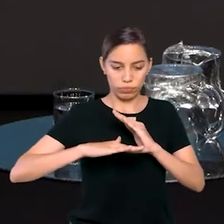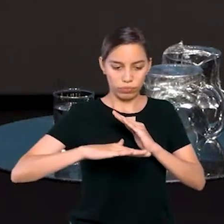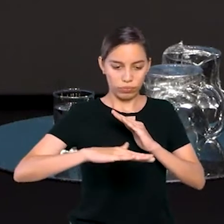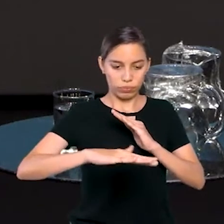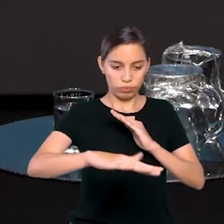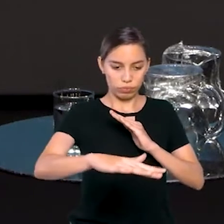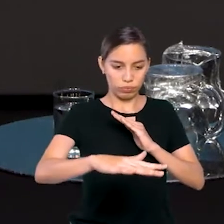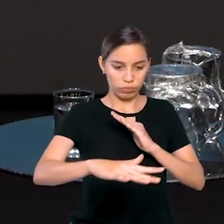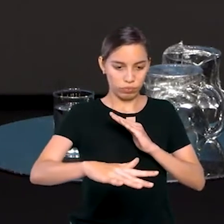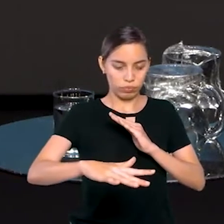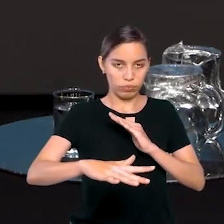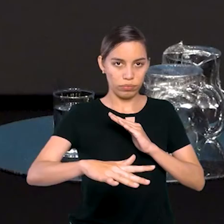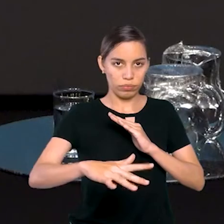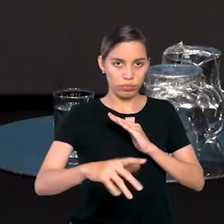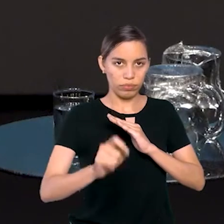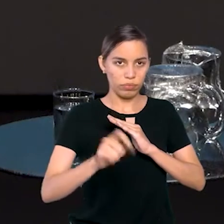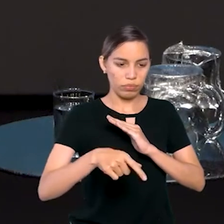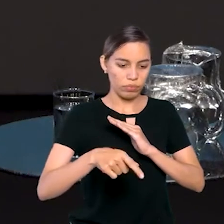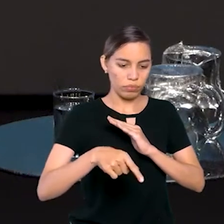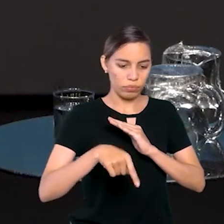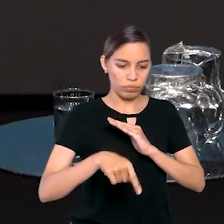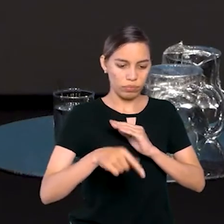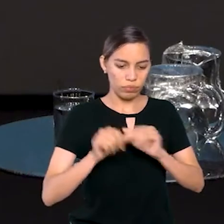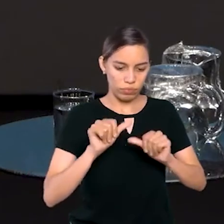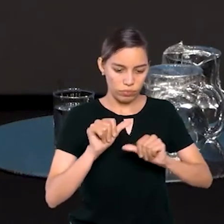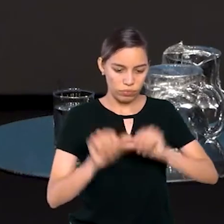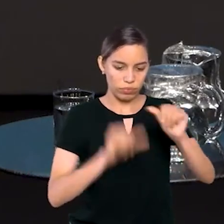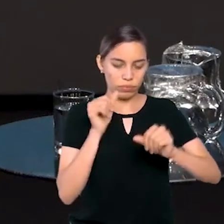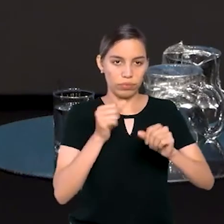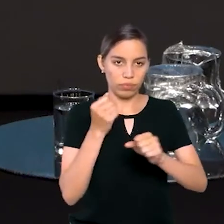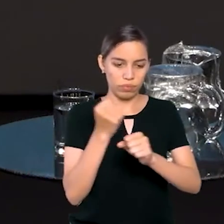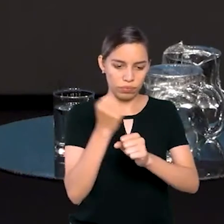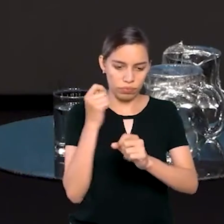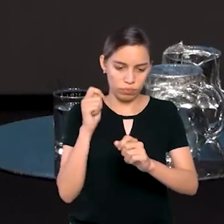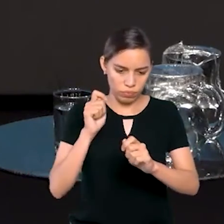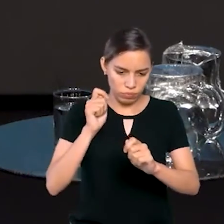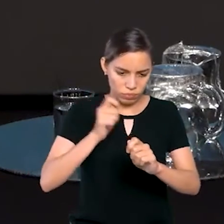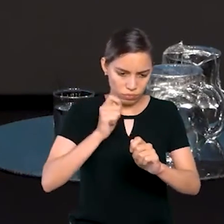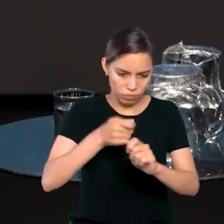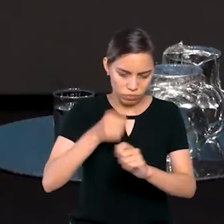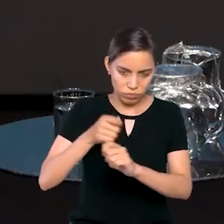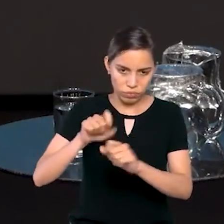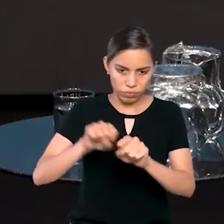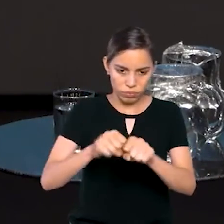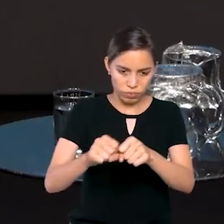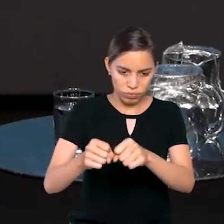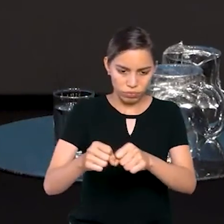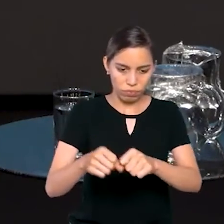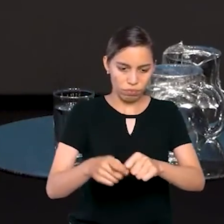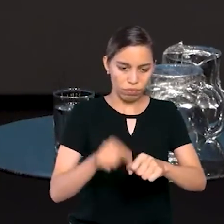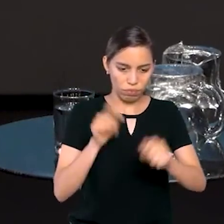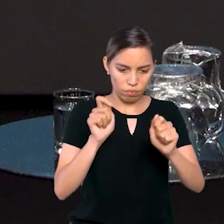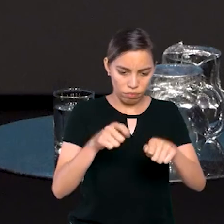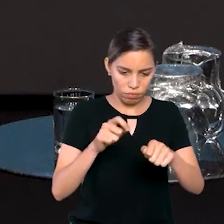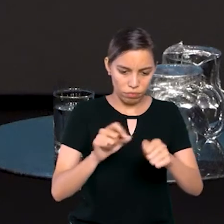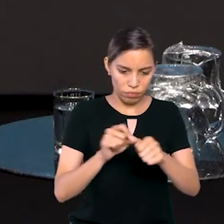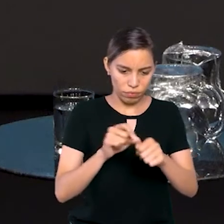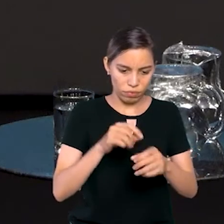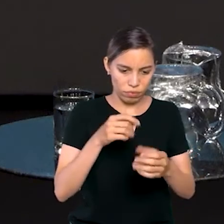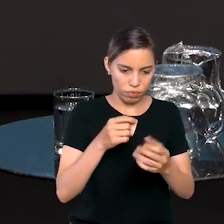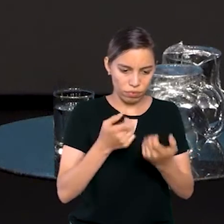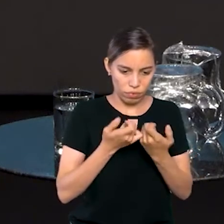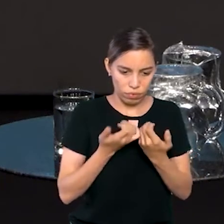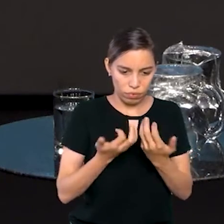aparecer em cima, por debaixo daquelas calçadas? Gente, há 30 anos atrás, quando